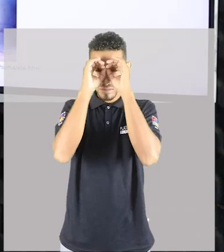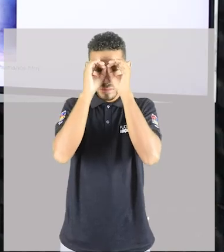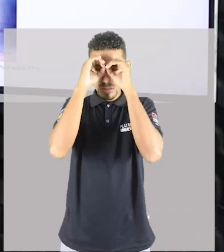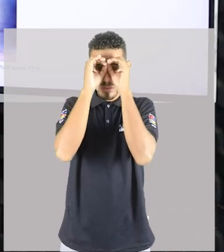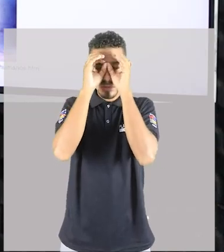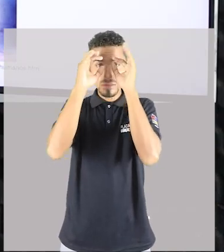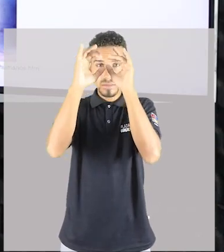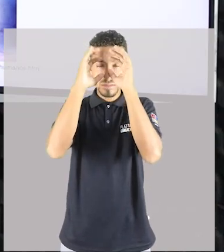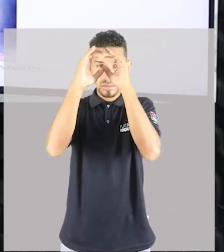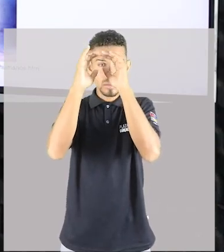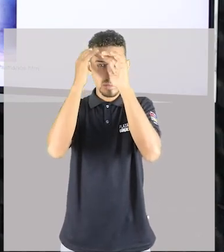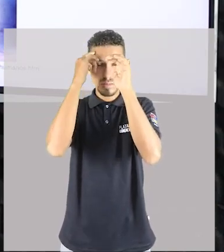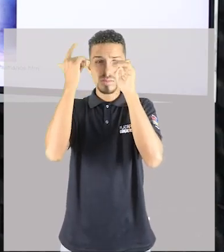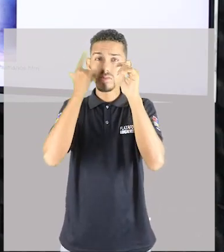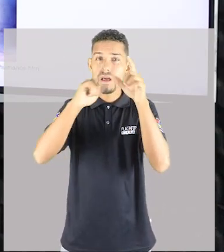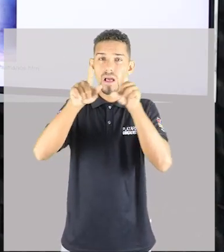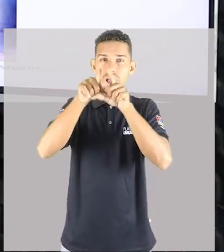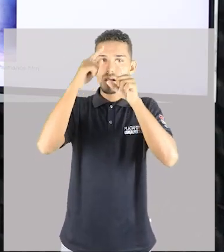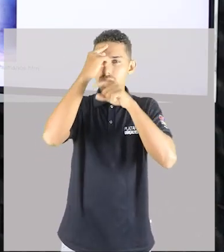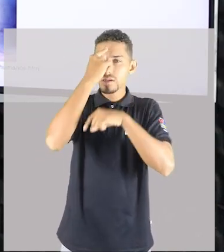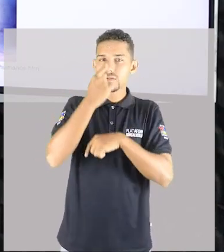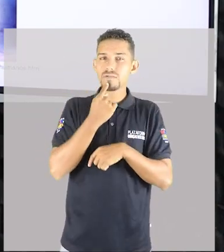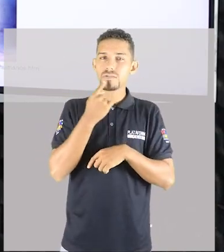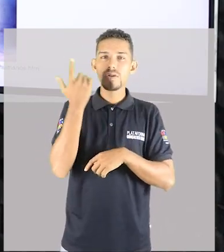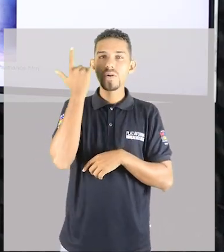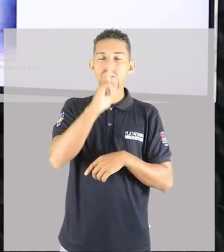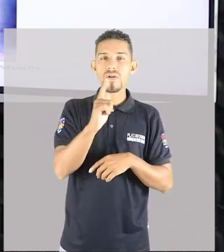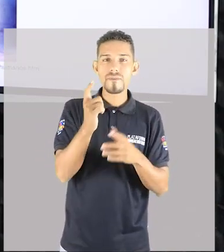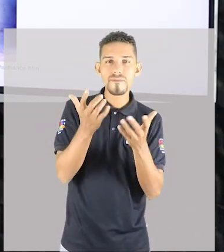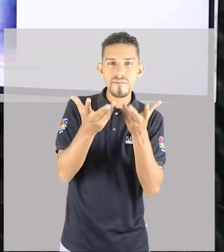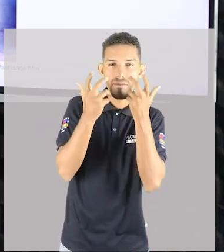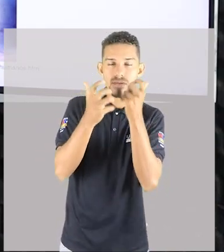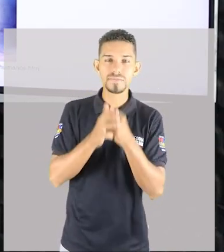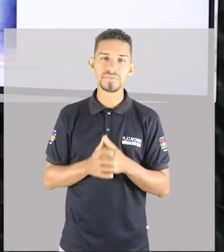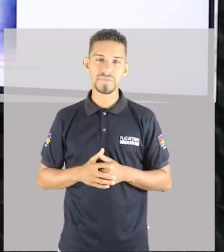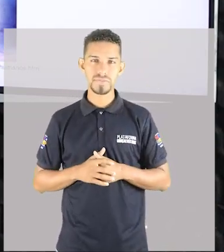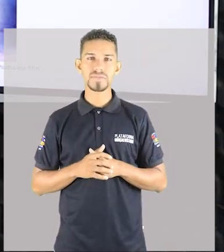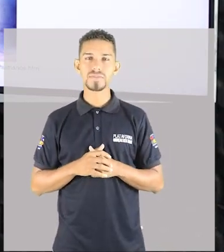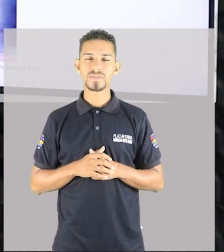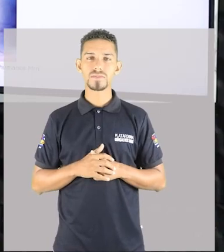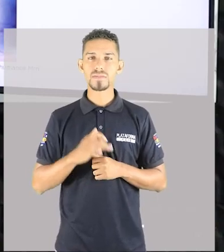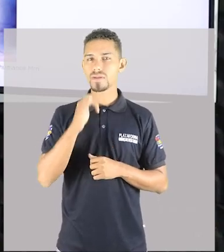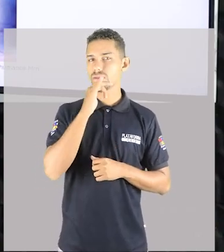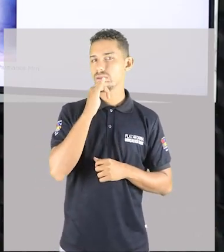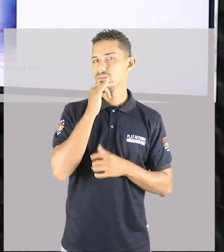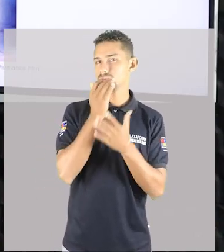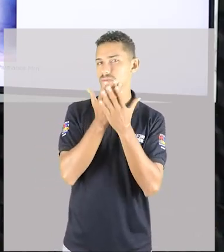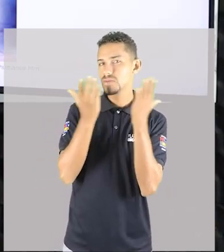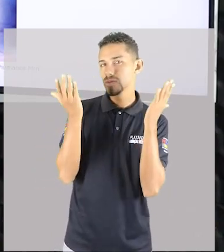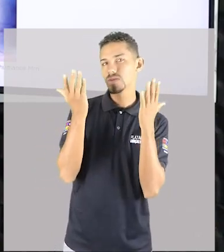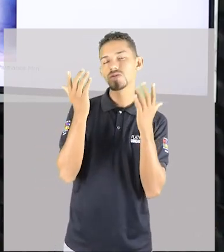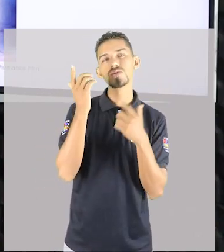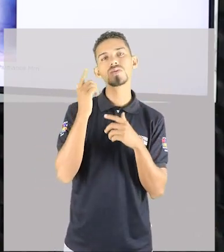vocês, onde são processadas as imagens que vemos. Então, eu vou mostrar para vocês